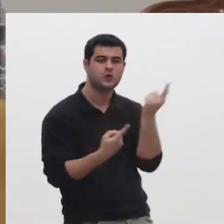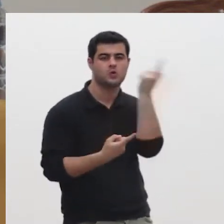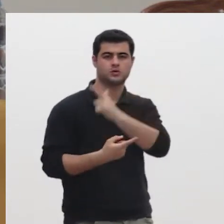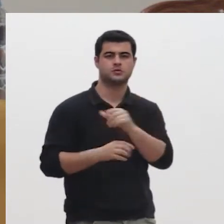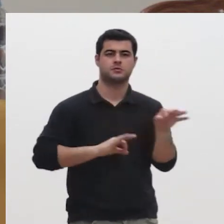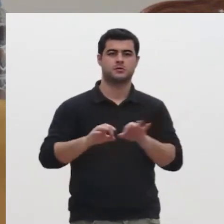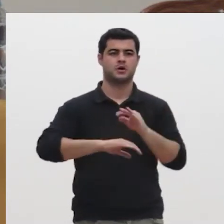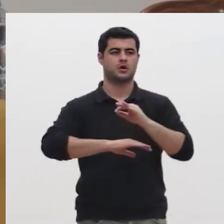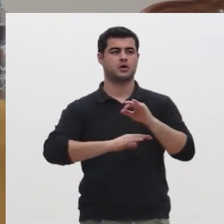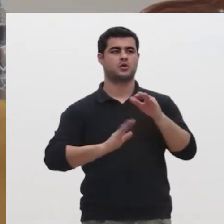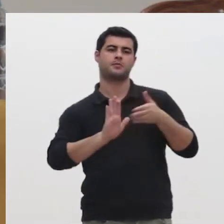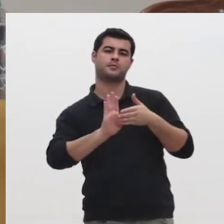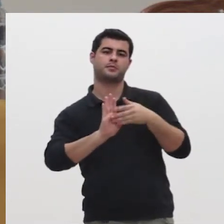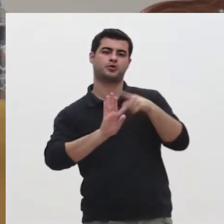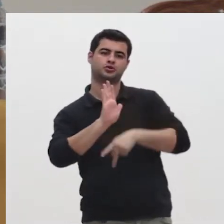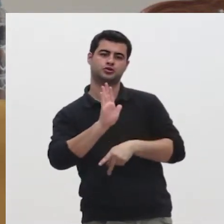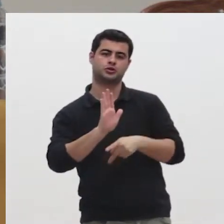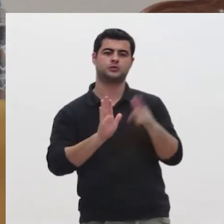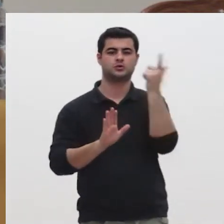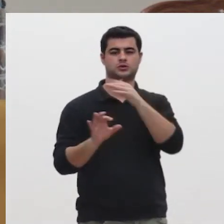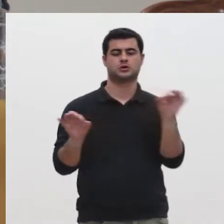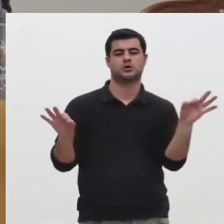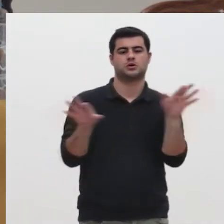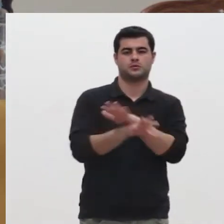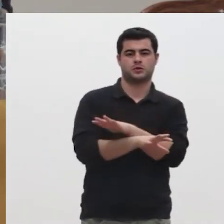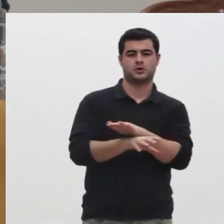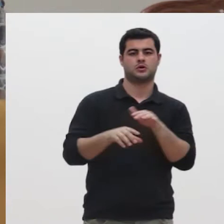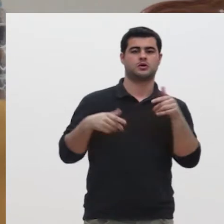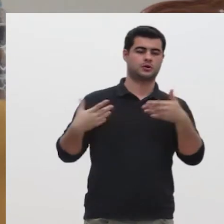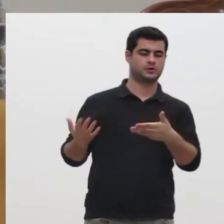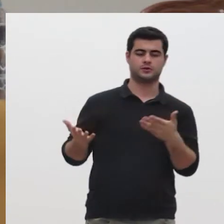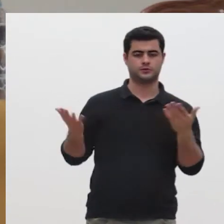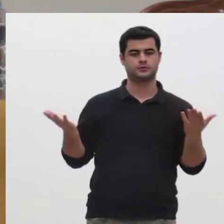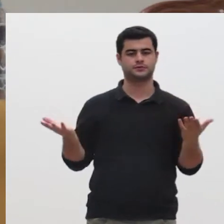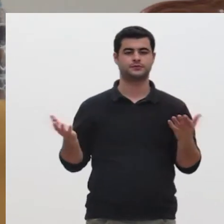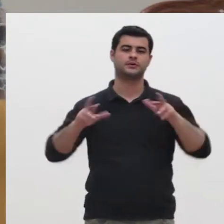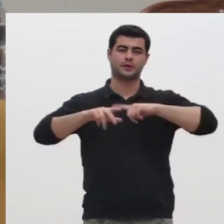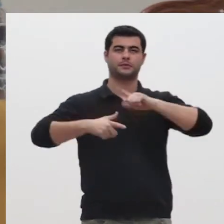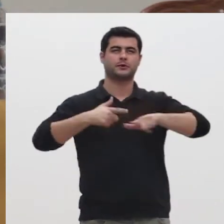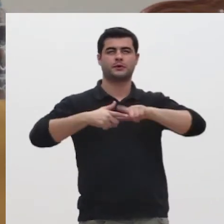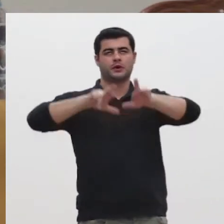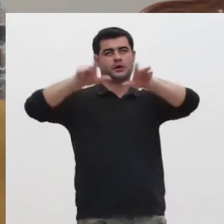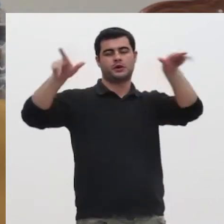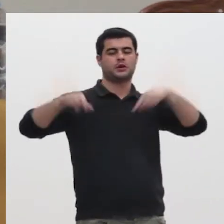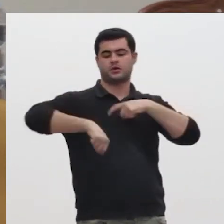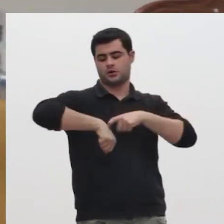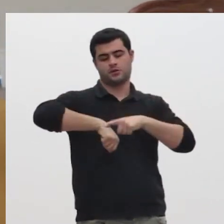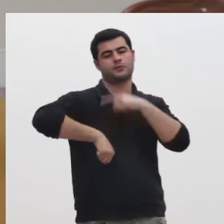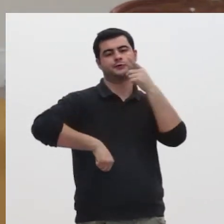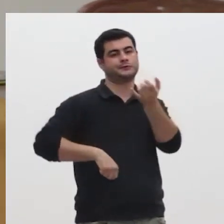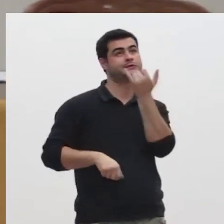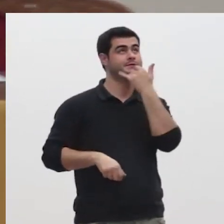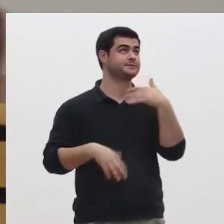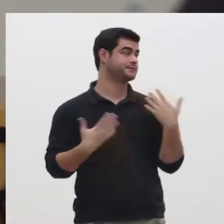tentar concluir essa... Bom, tem tanto problema que não dá, faltou tempo aqui.